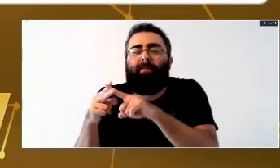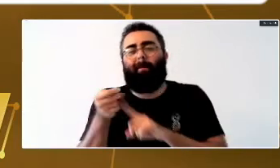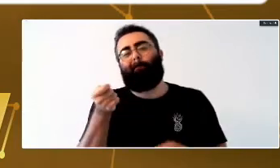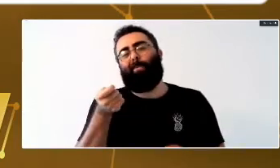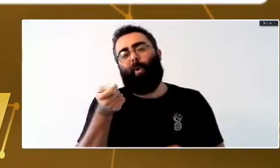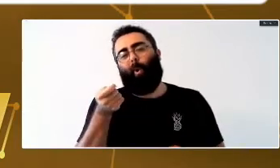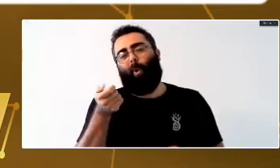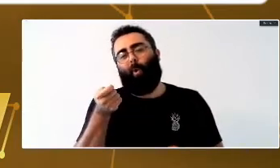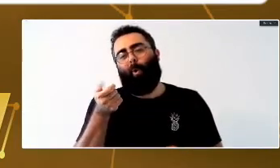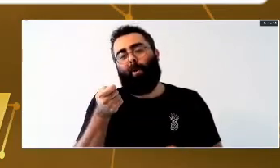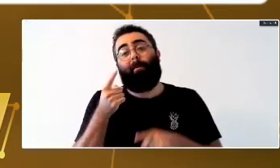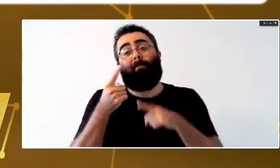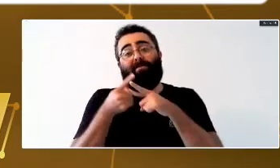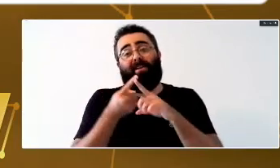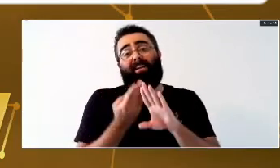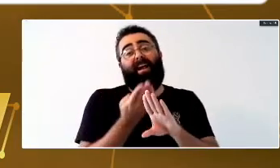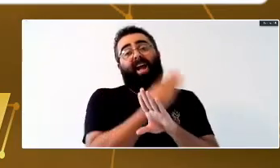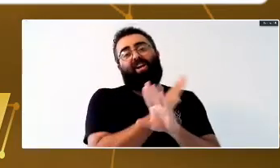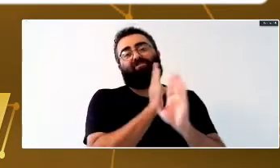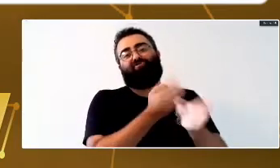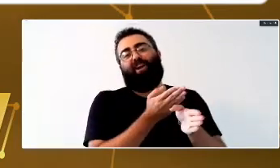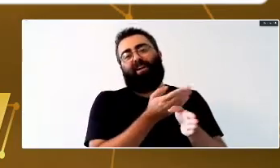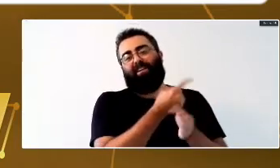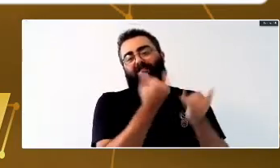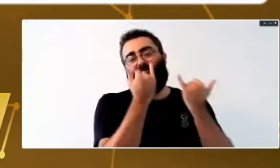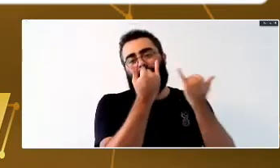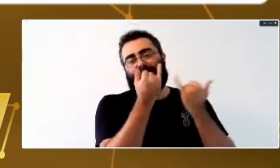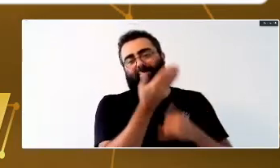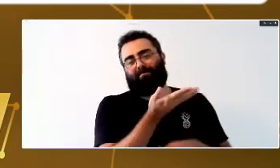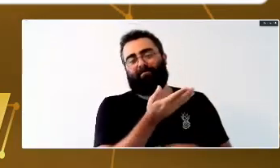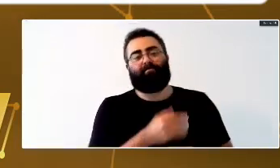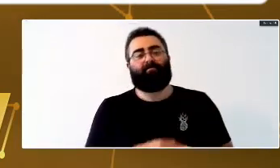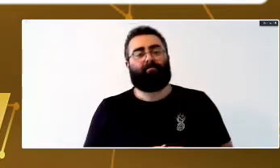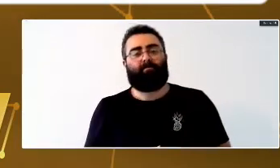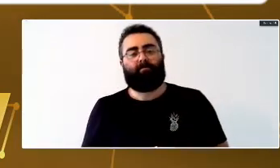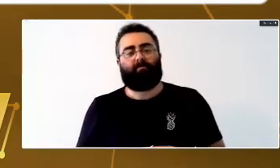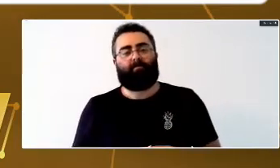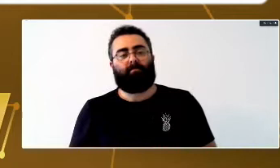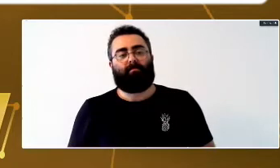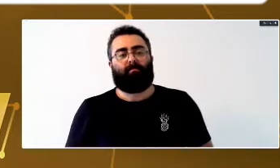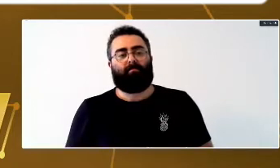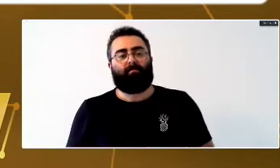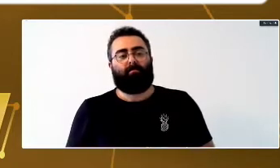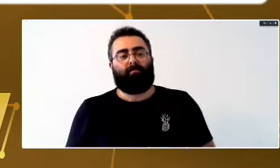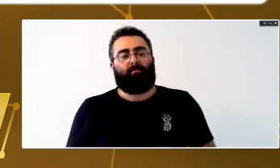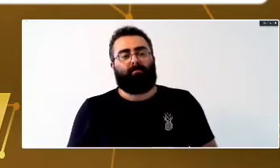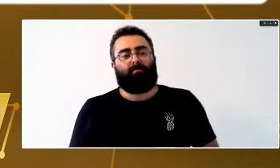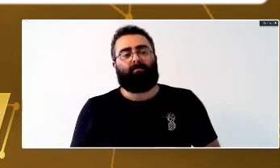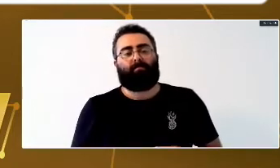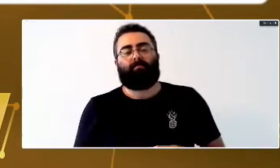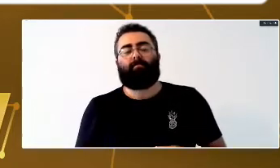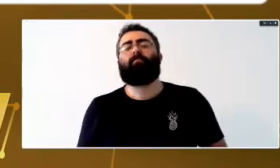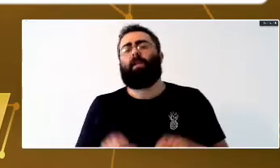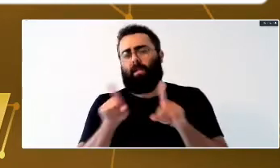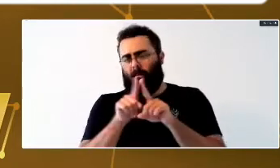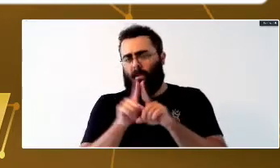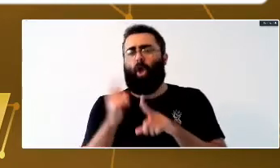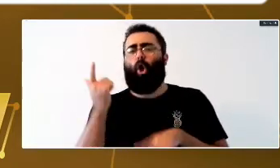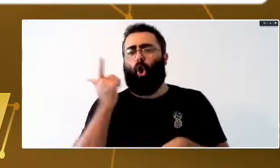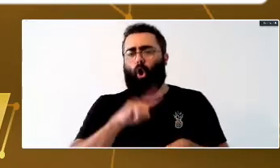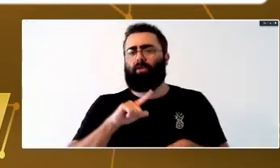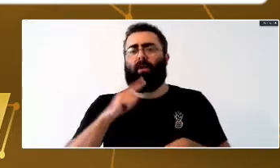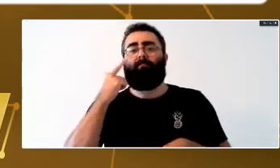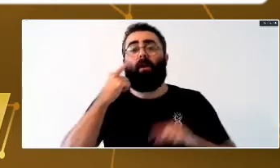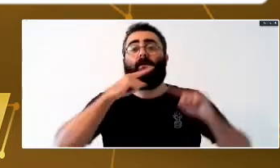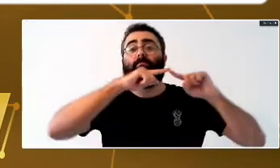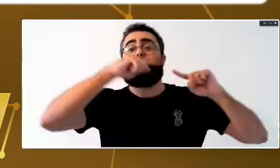informação. Temos disponível também toda a camada de acessos às nossas instalações de transmissão, então,